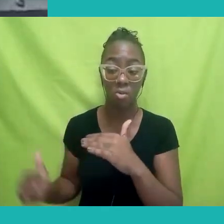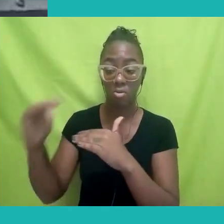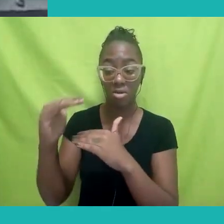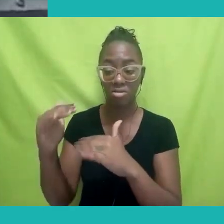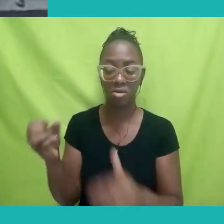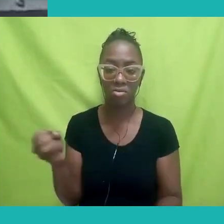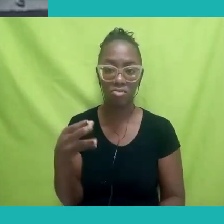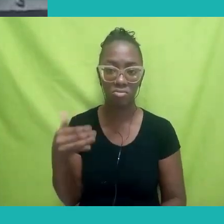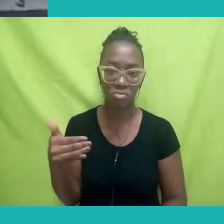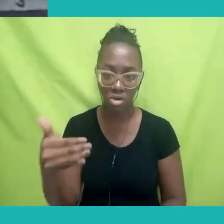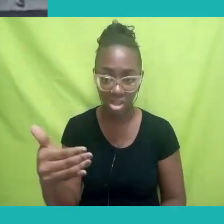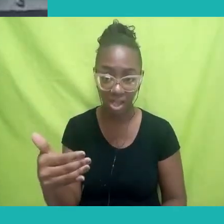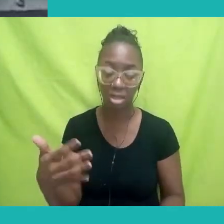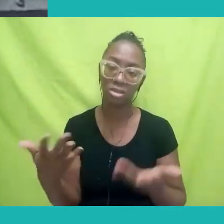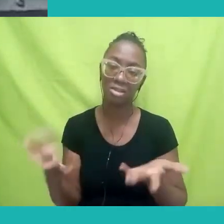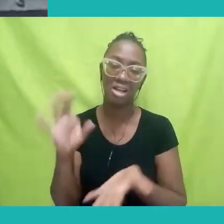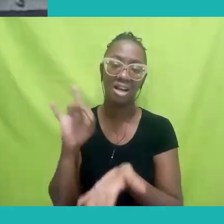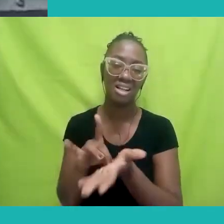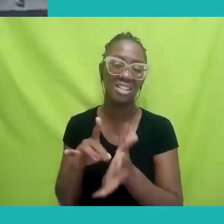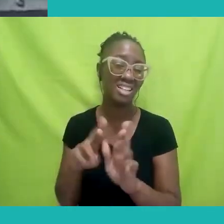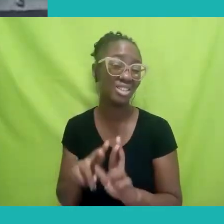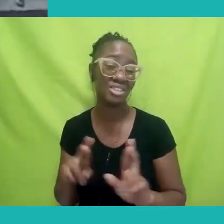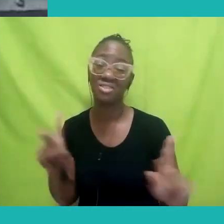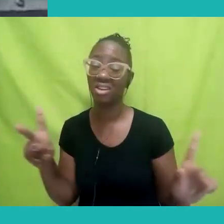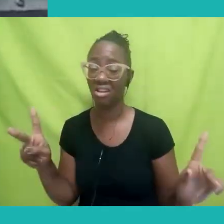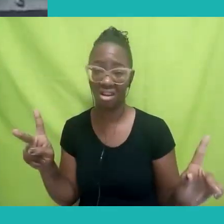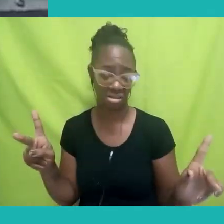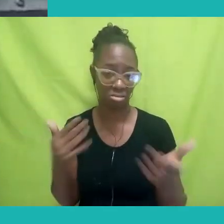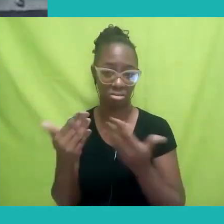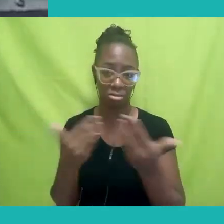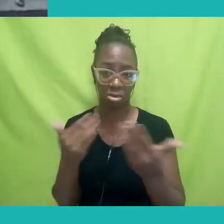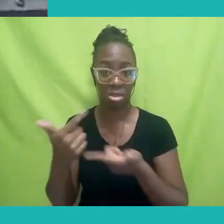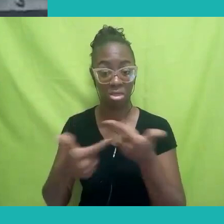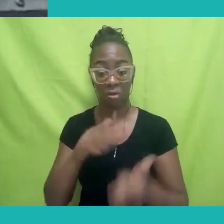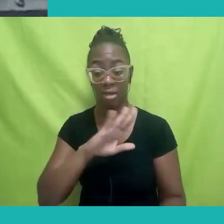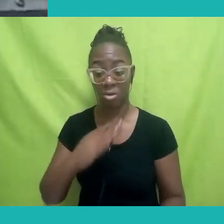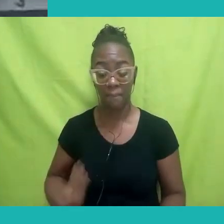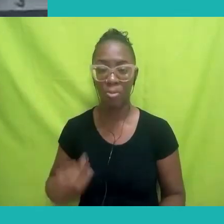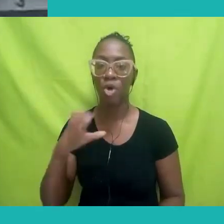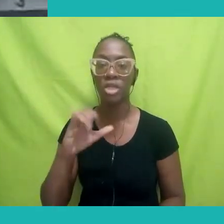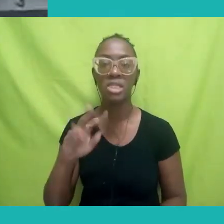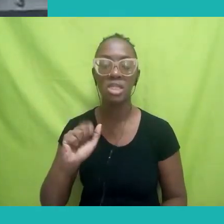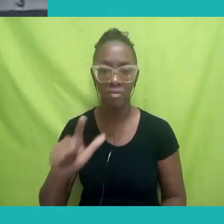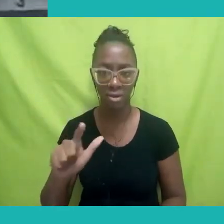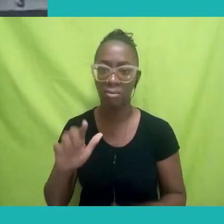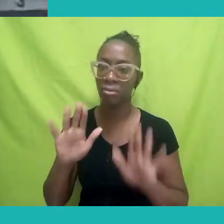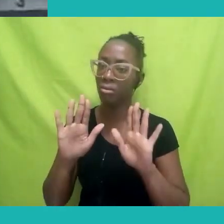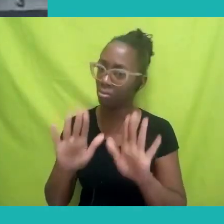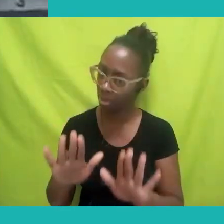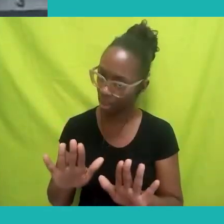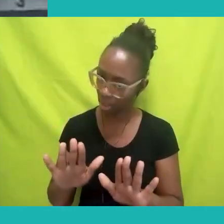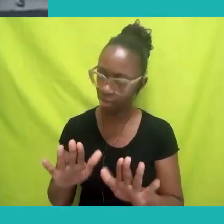Ou seja, é uma realidade completamente diferente do serviço público civil. Mas, não obstante